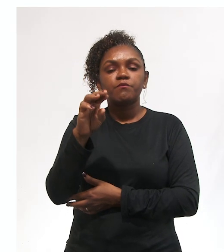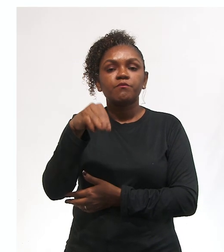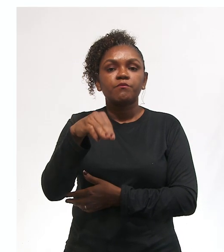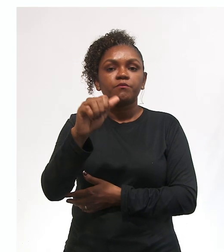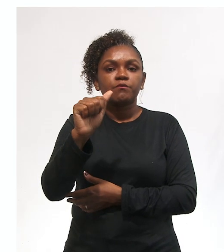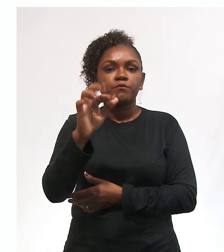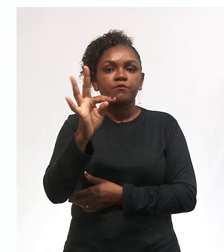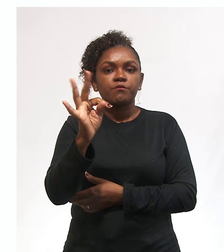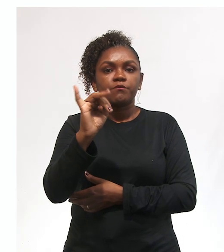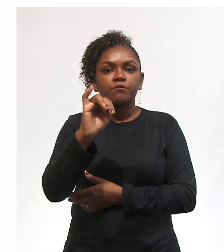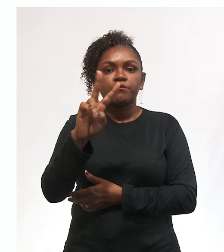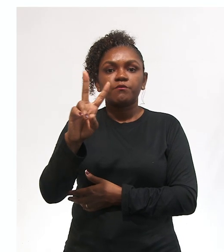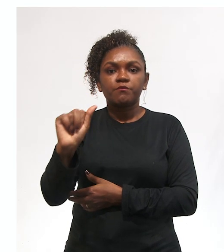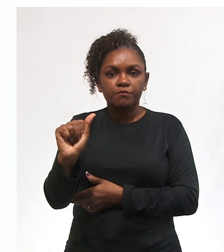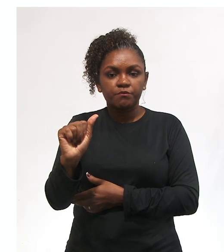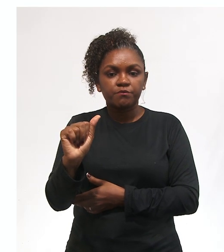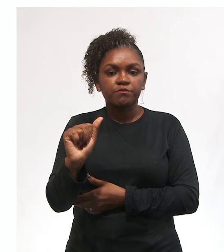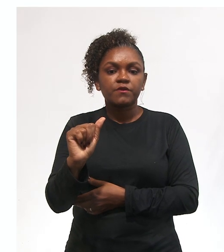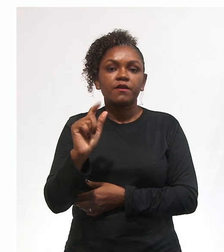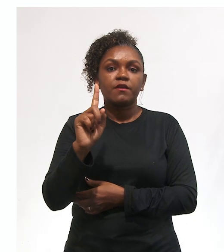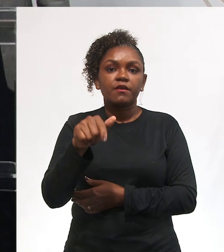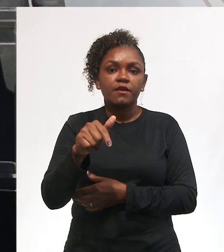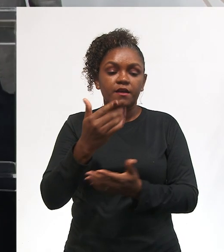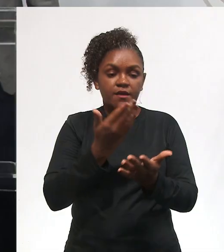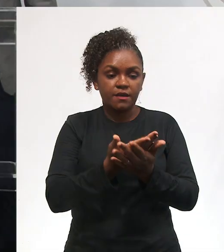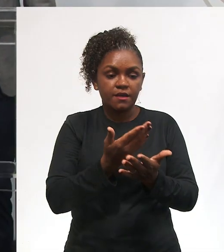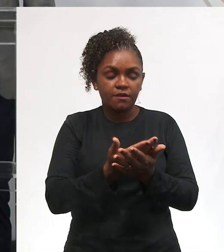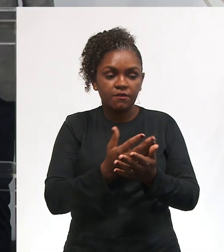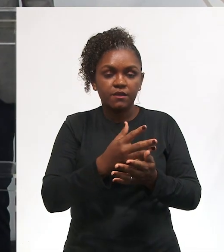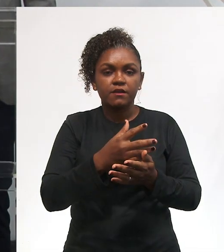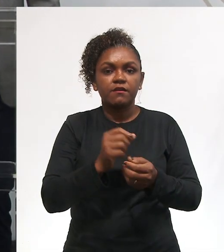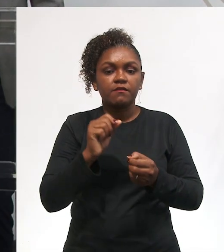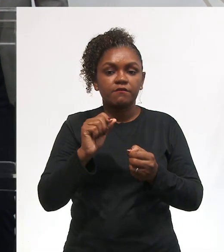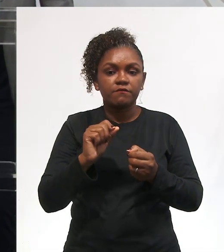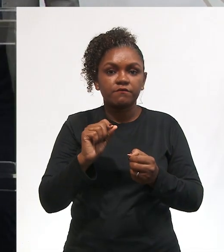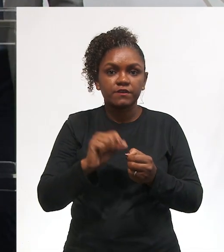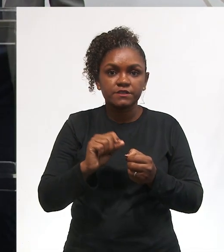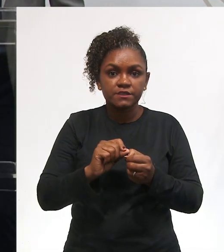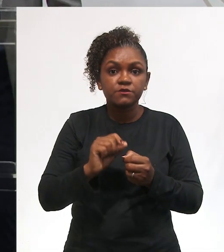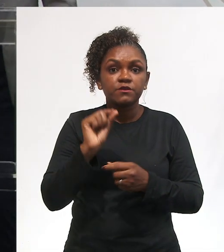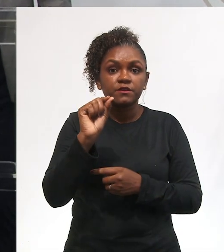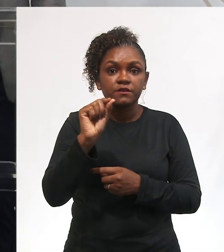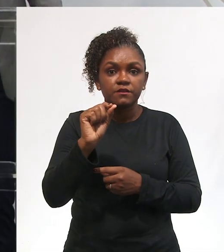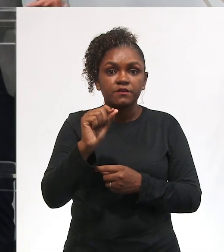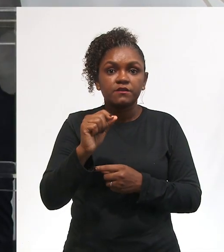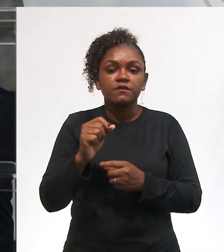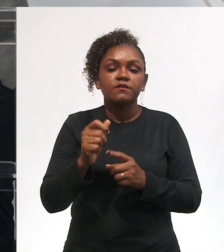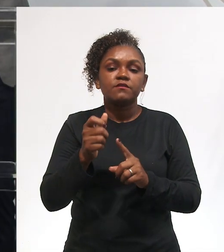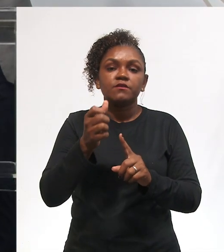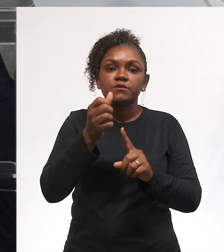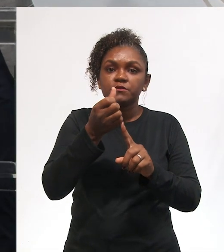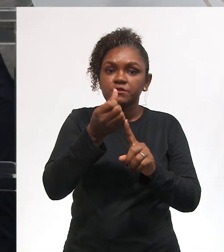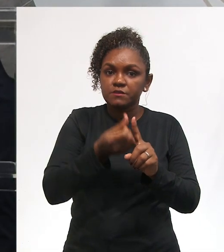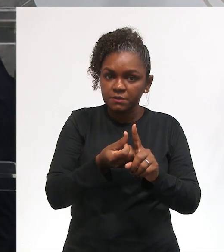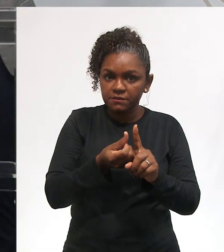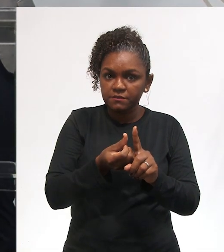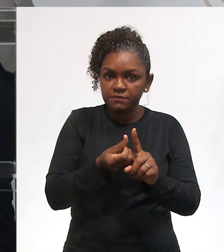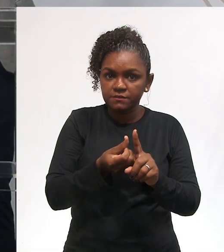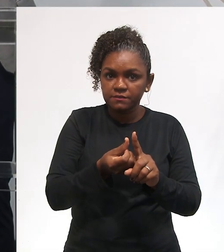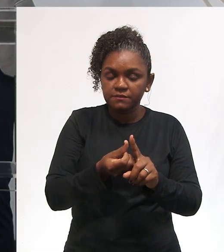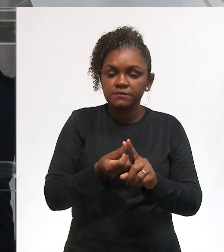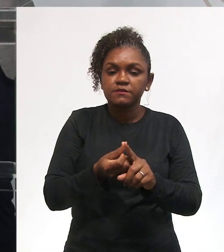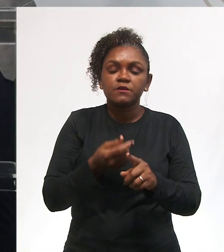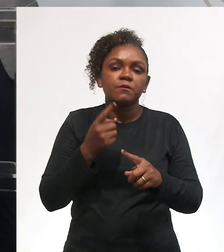formando a avaliação ao longo da aula, né? Ao longo, do semestre. Então, você vai lá e faz umas